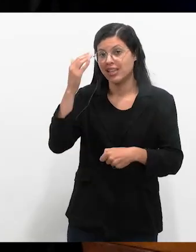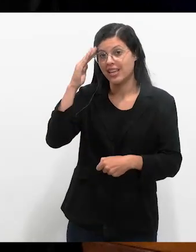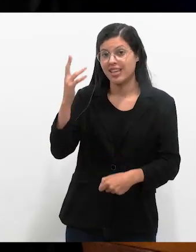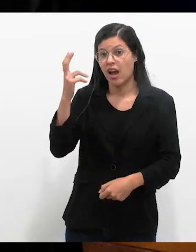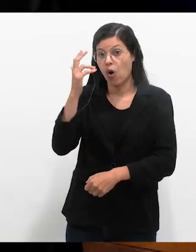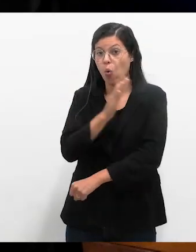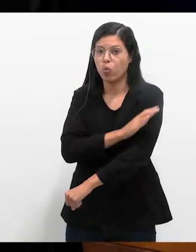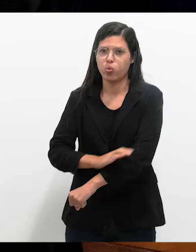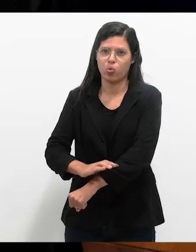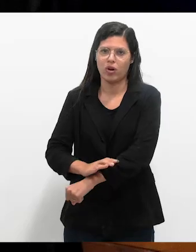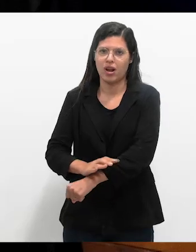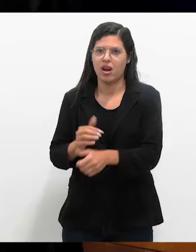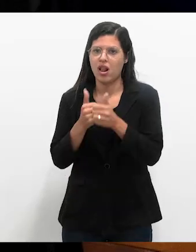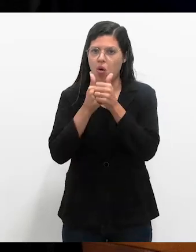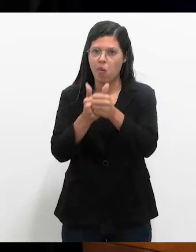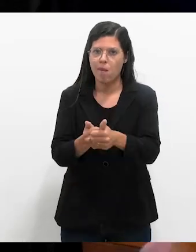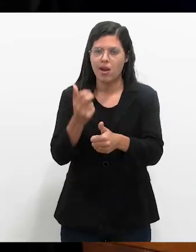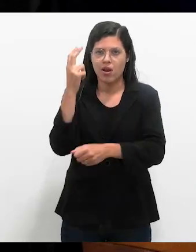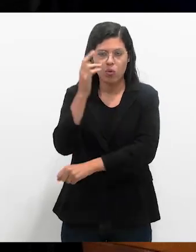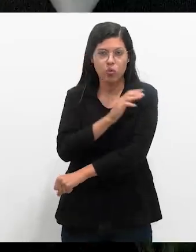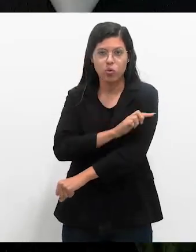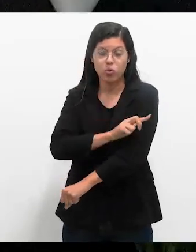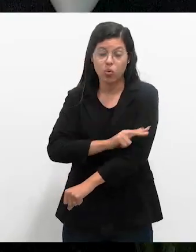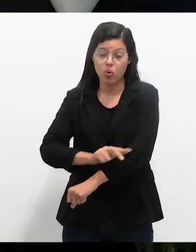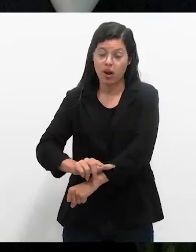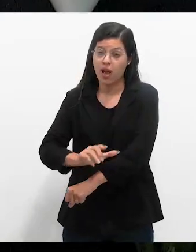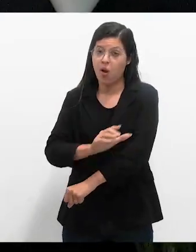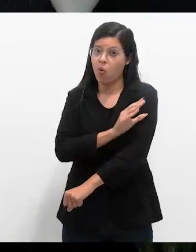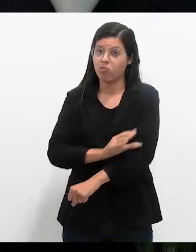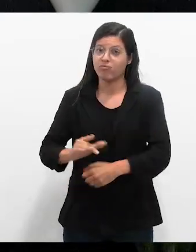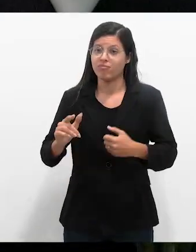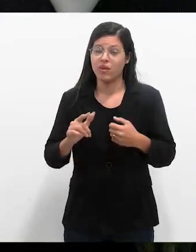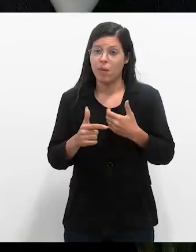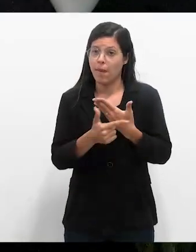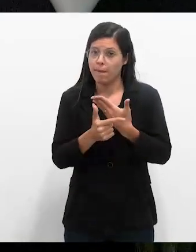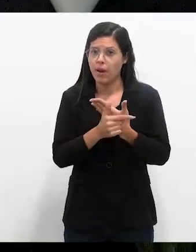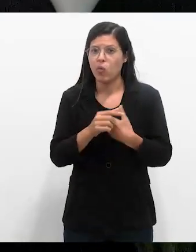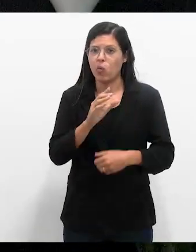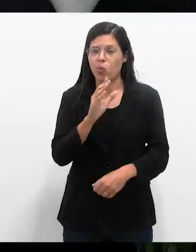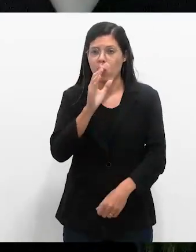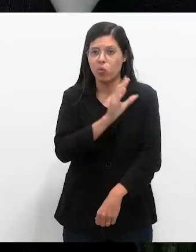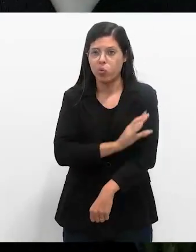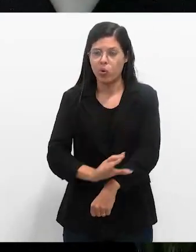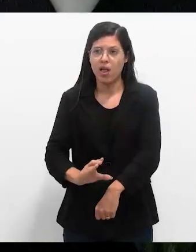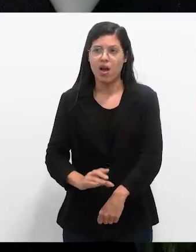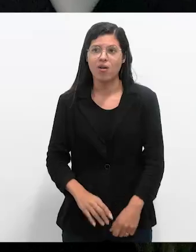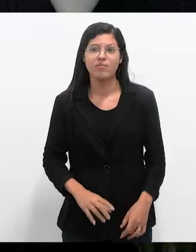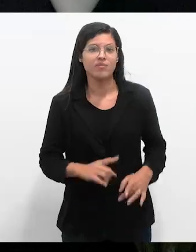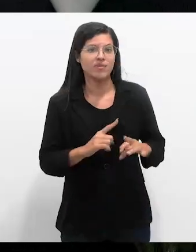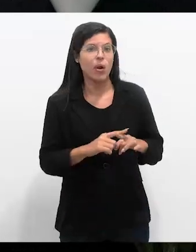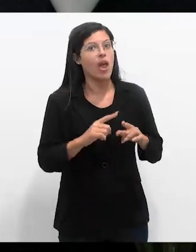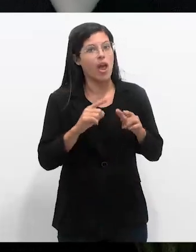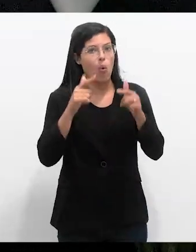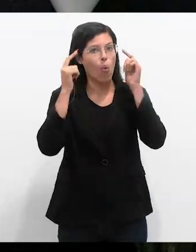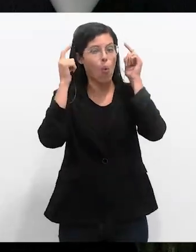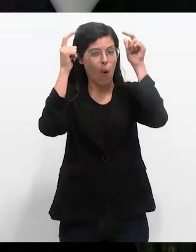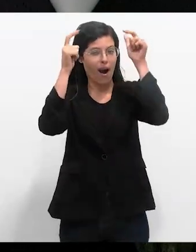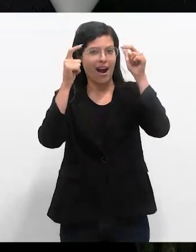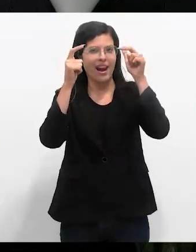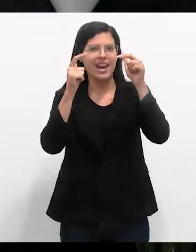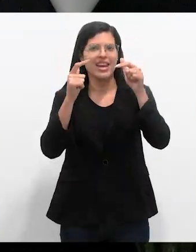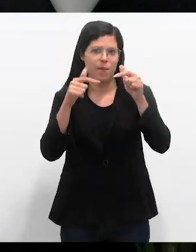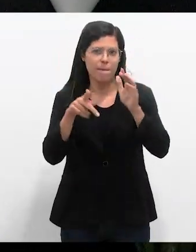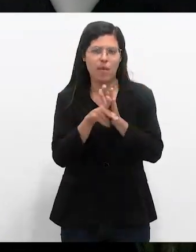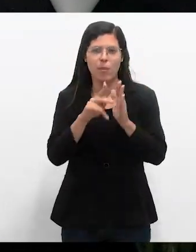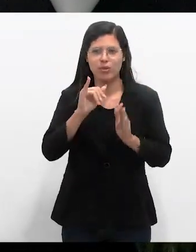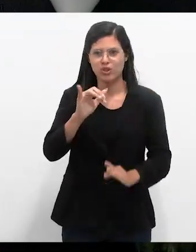papel realmente cultural. Mas o interior dele... Aí quer dizer, o pessoal dele... O rei é de Ifá. O